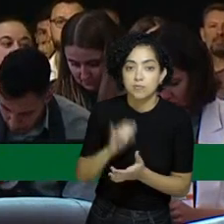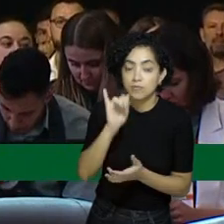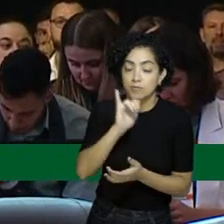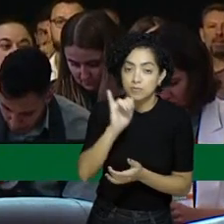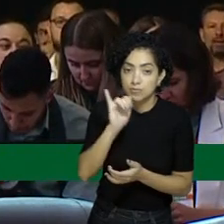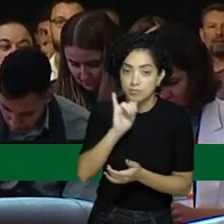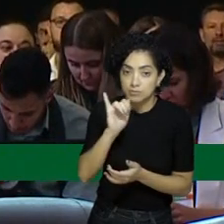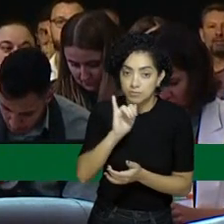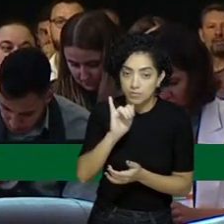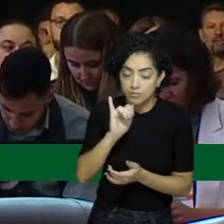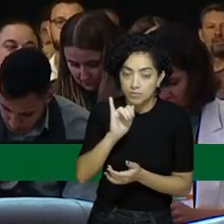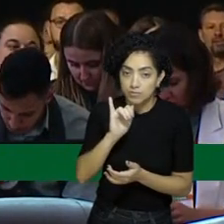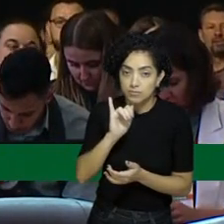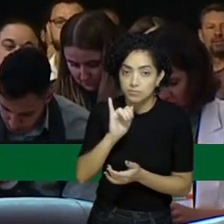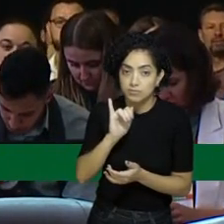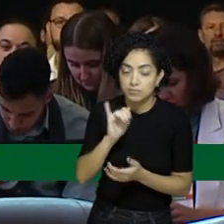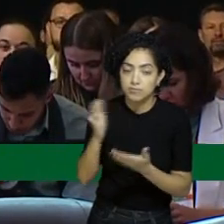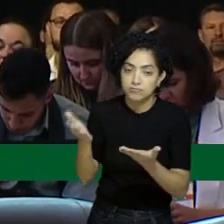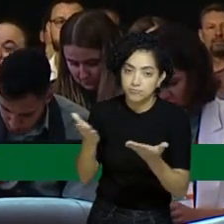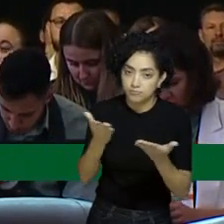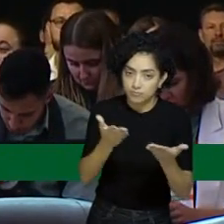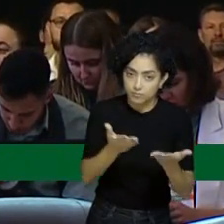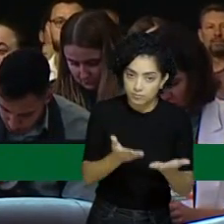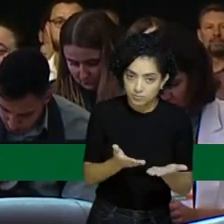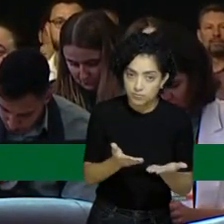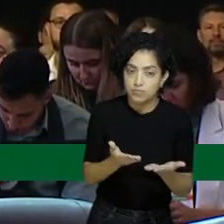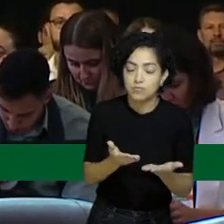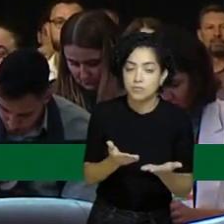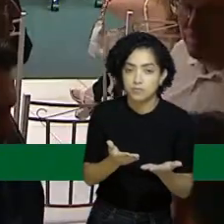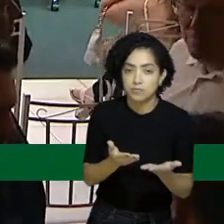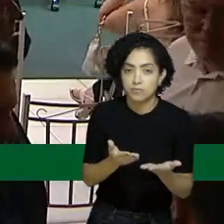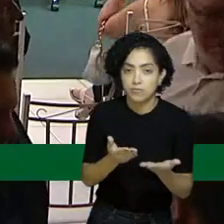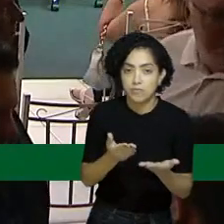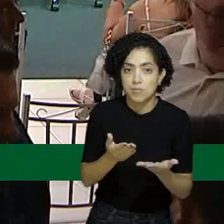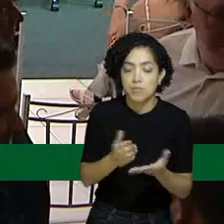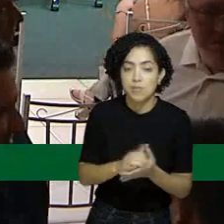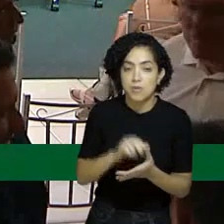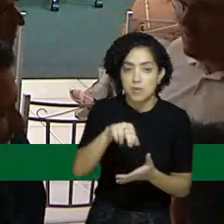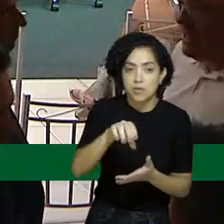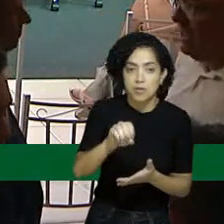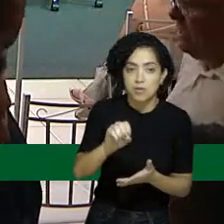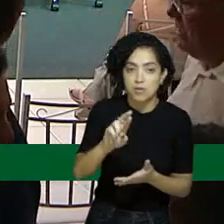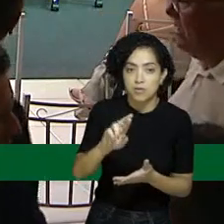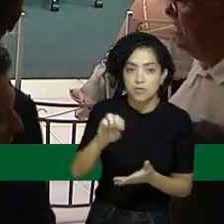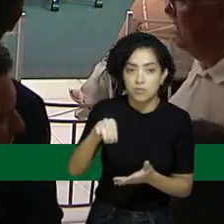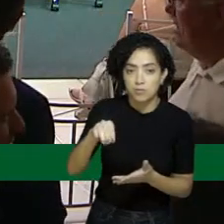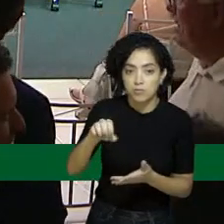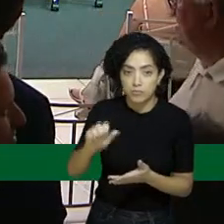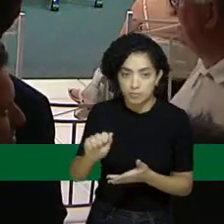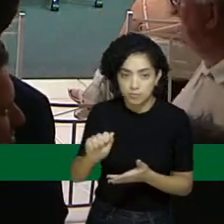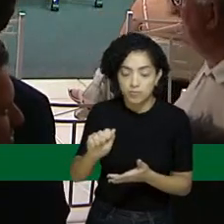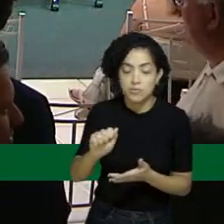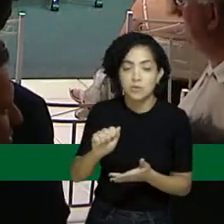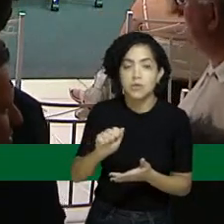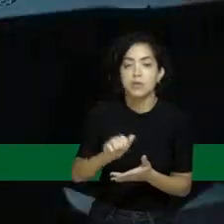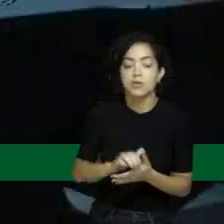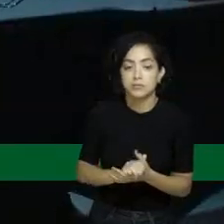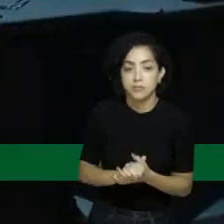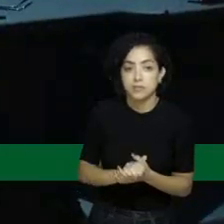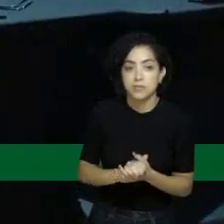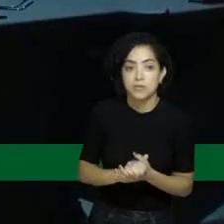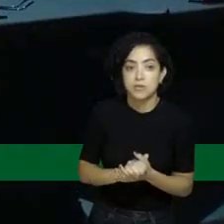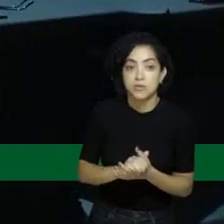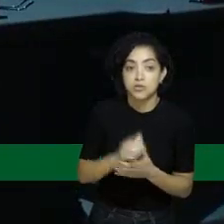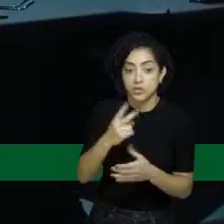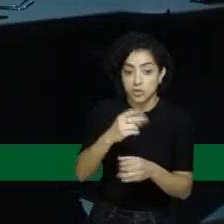Catarina. Ela, para vocês terem uma ideia, a Norma Maria da Rui, ela já fez, nos últimos